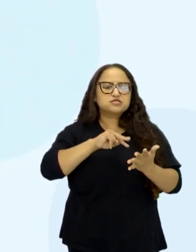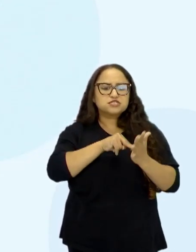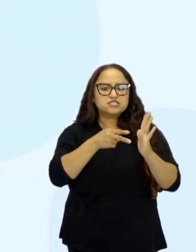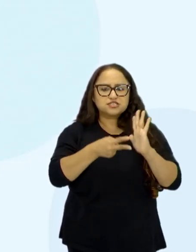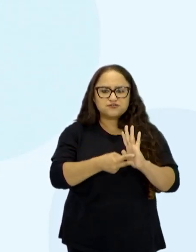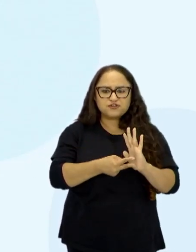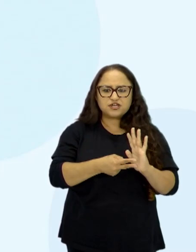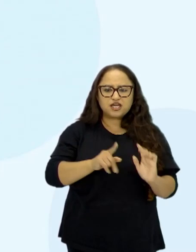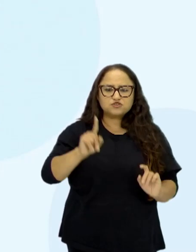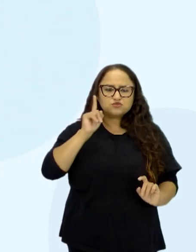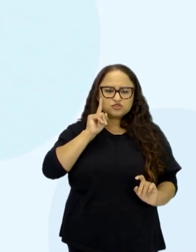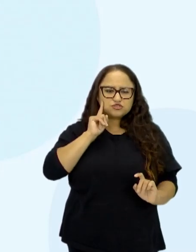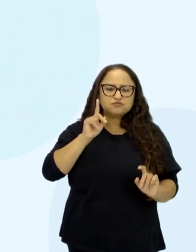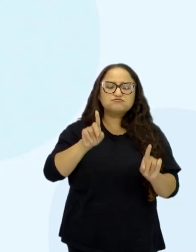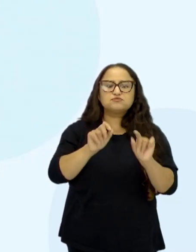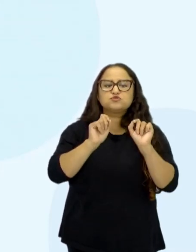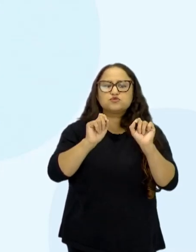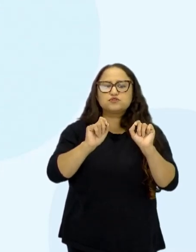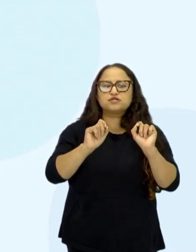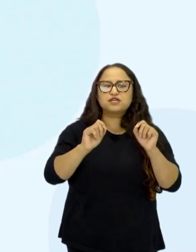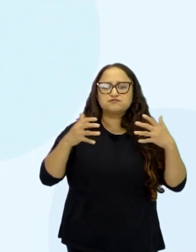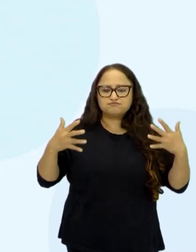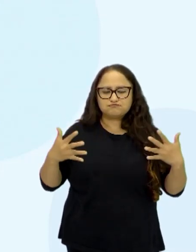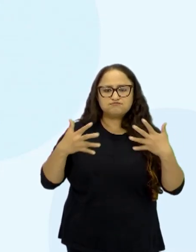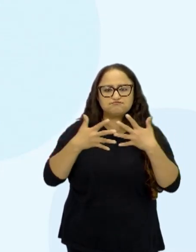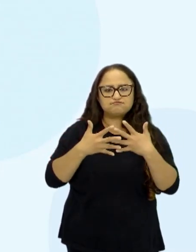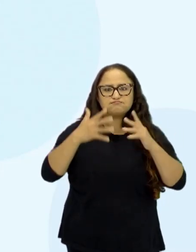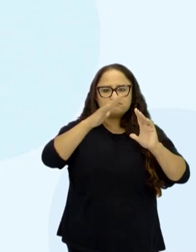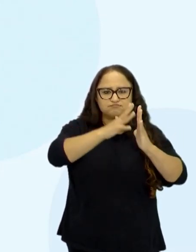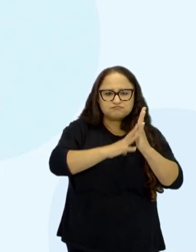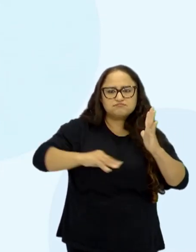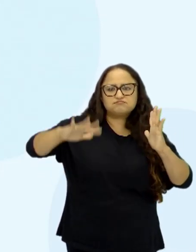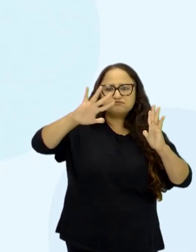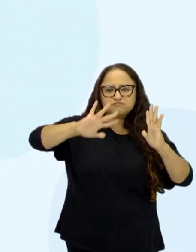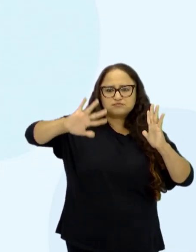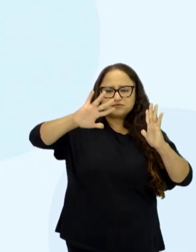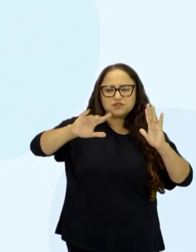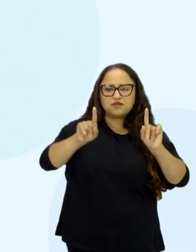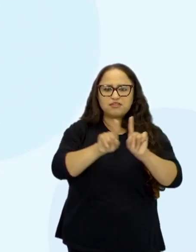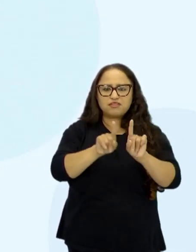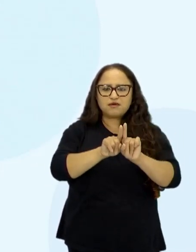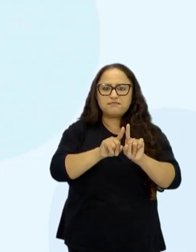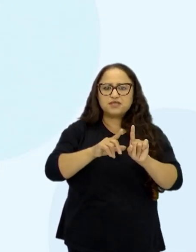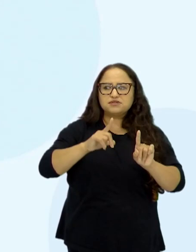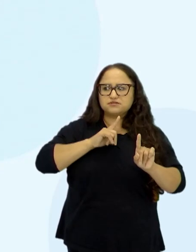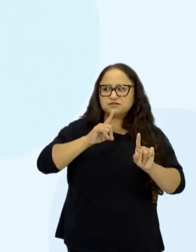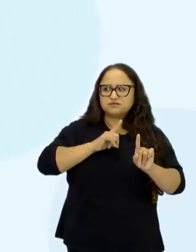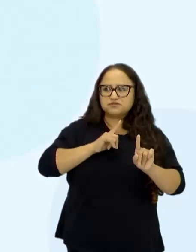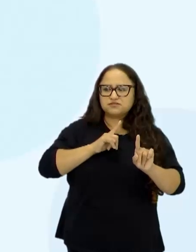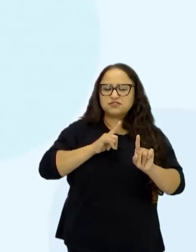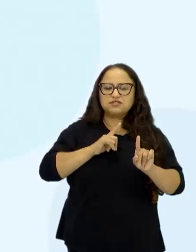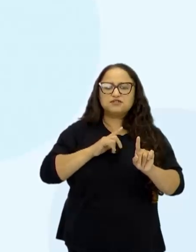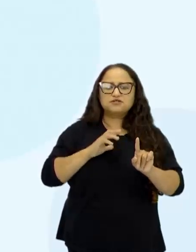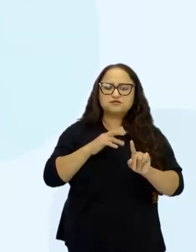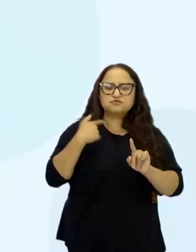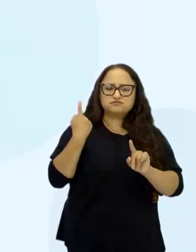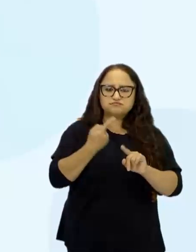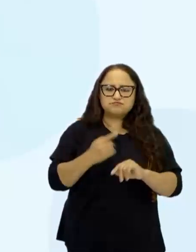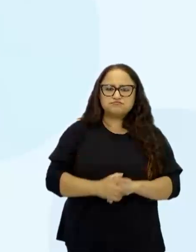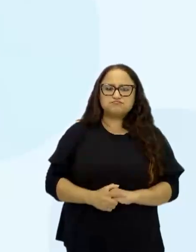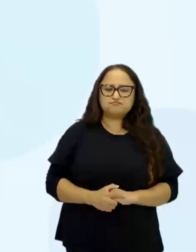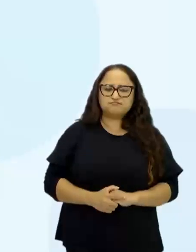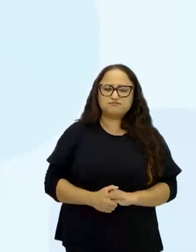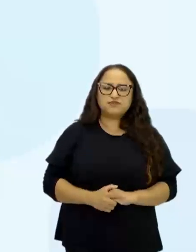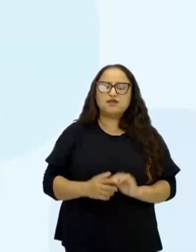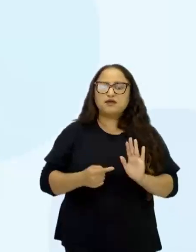uso de mecanismos de intertextualidade estão presentes nas paródias escritas pelos grupos. E aí tá, a